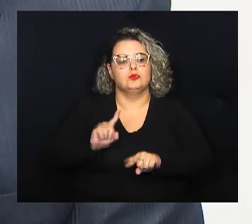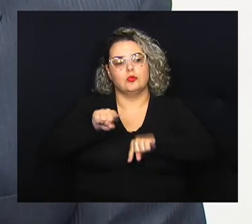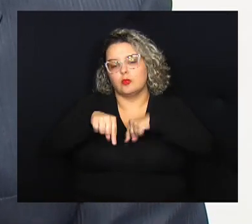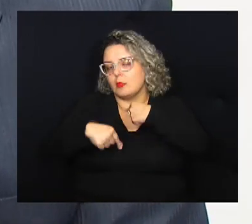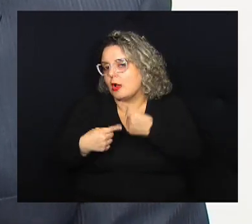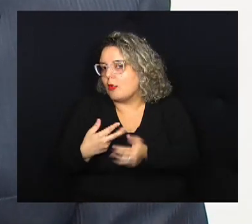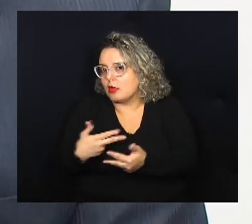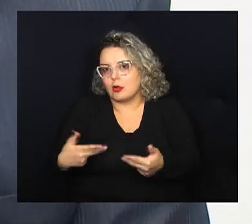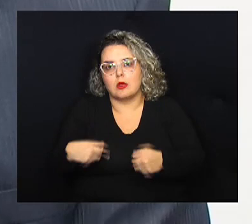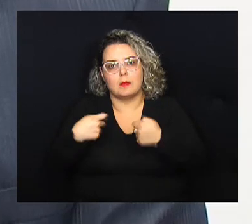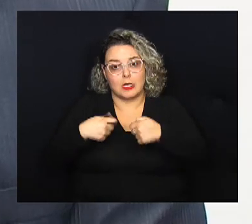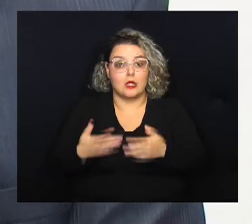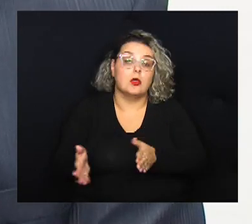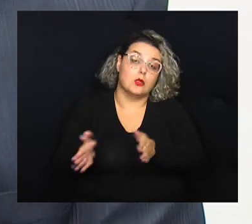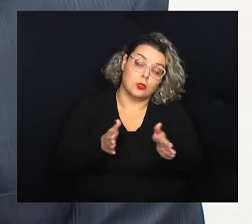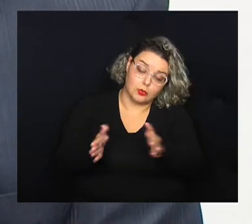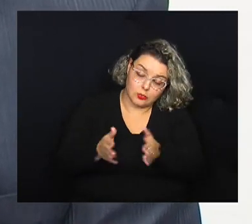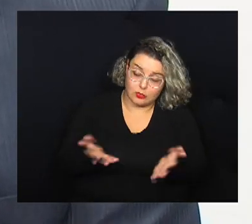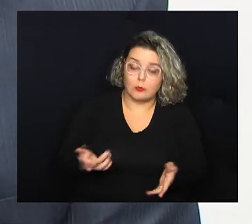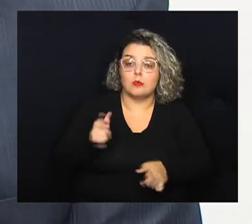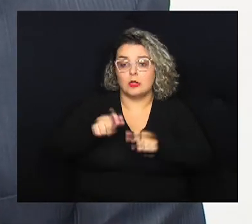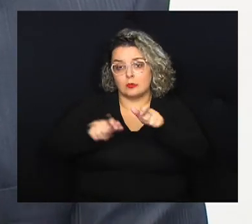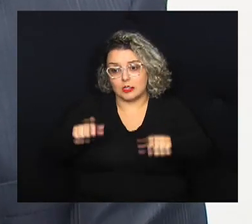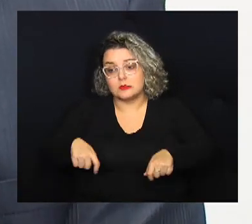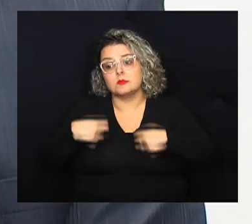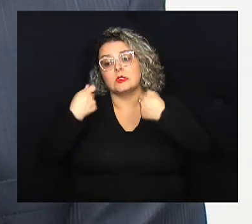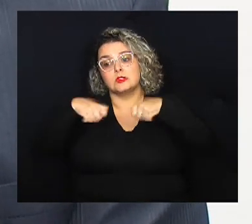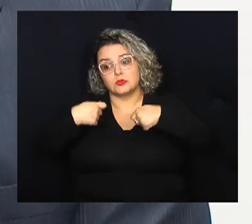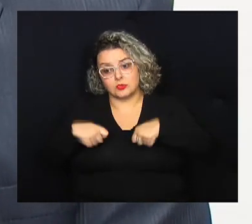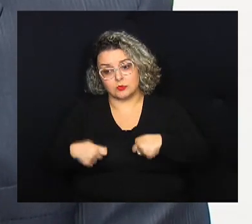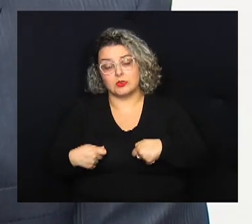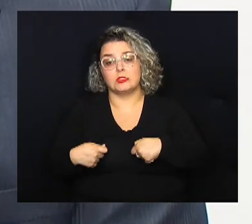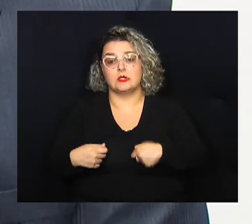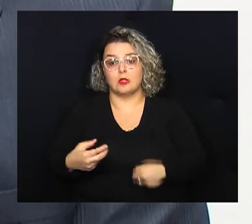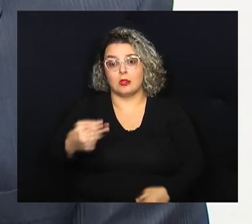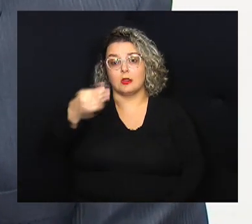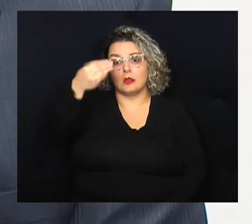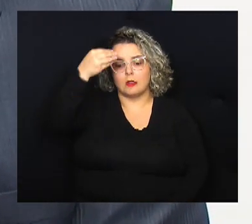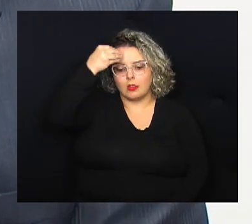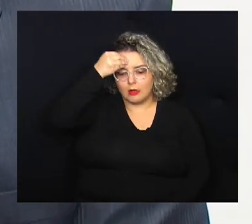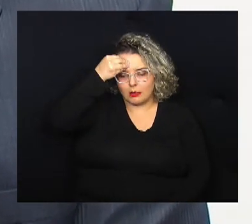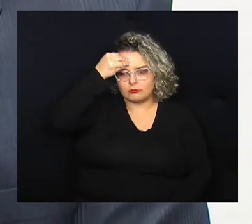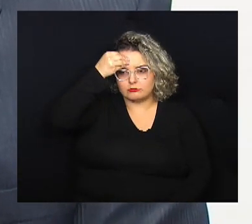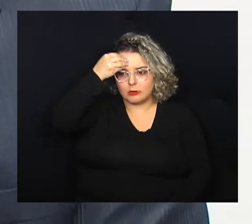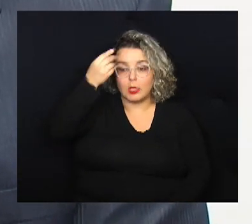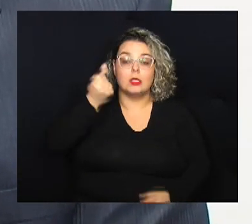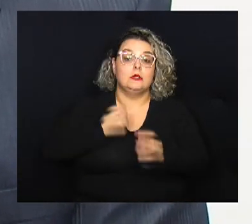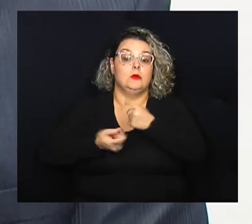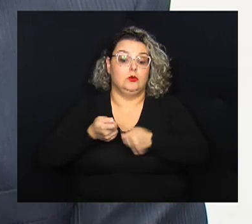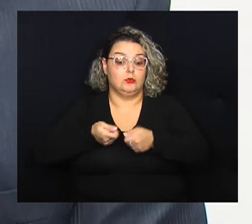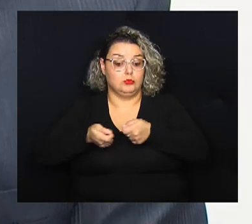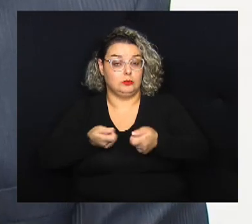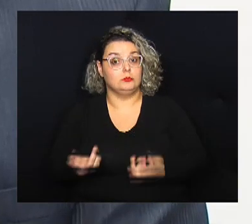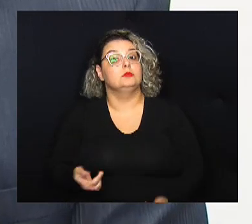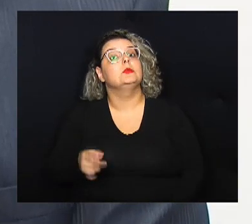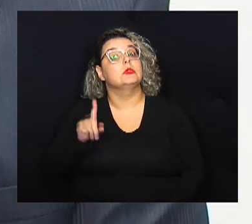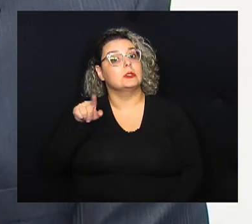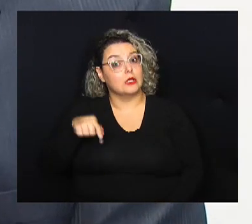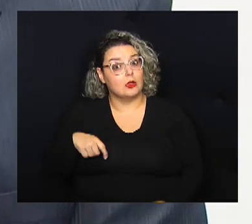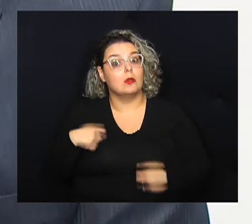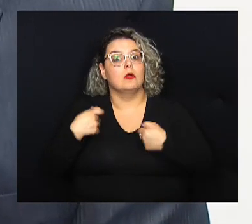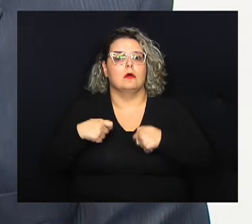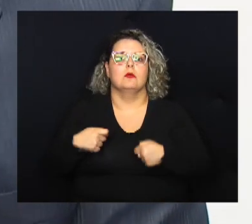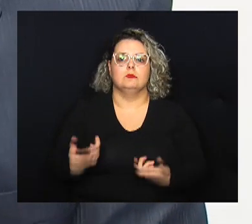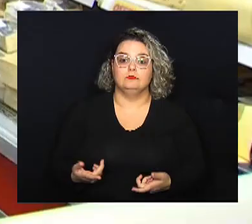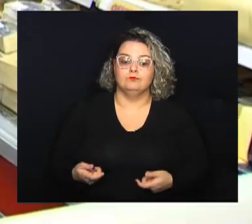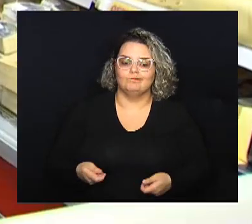situação, sobretudo no momento em que as pessoas precisam ter em mente que economizar acaba sendo uma situação